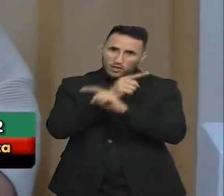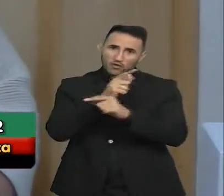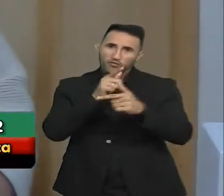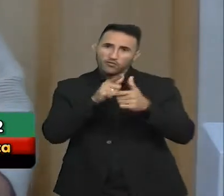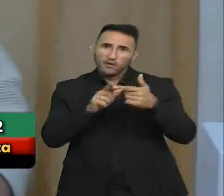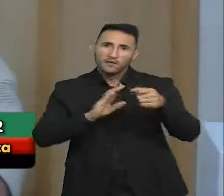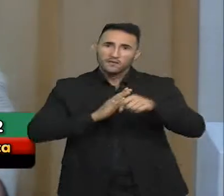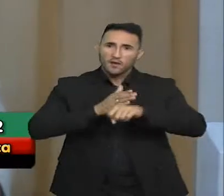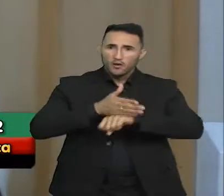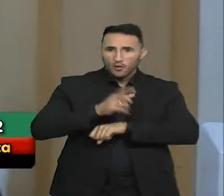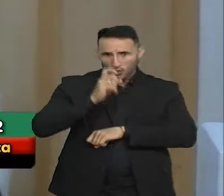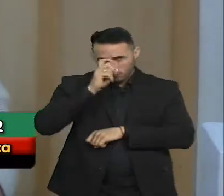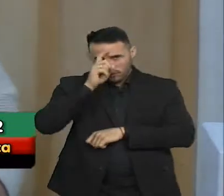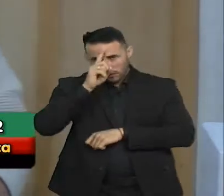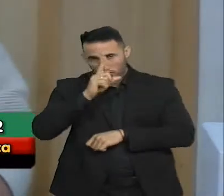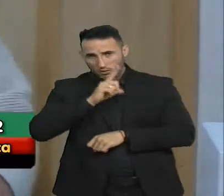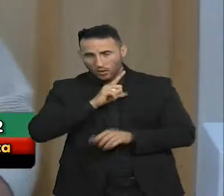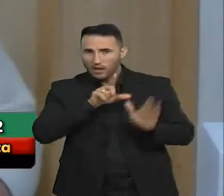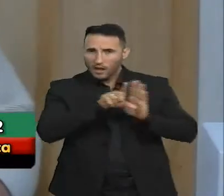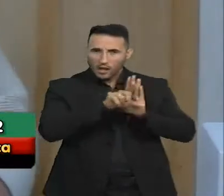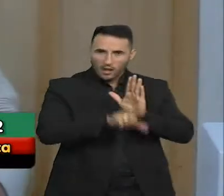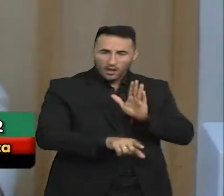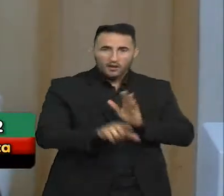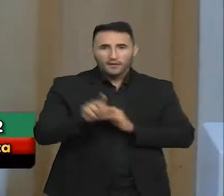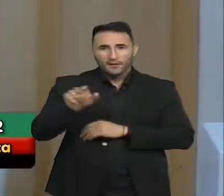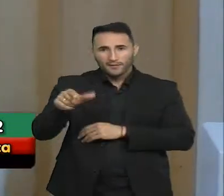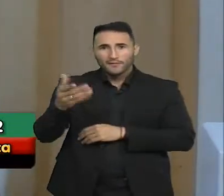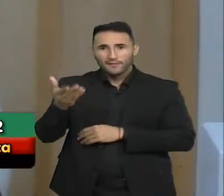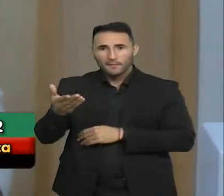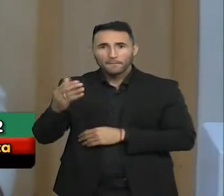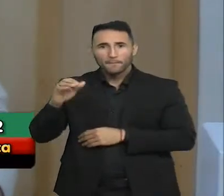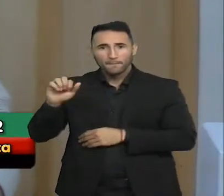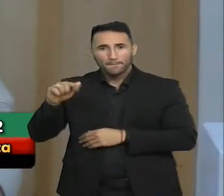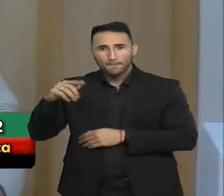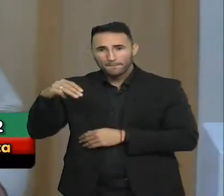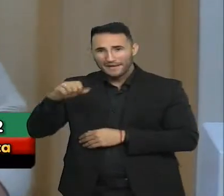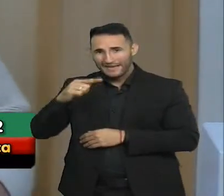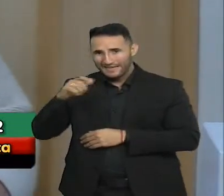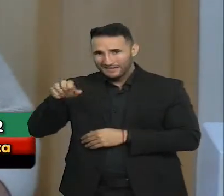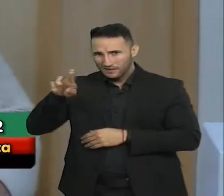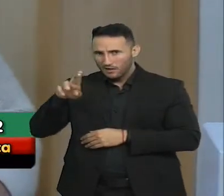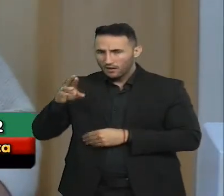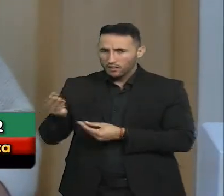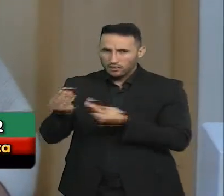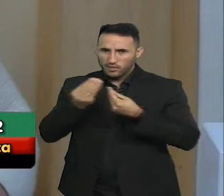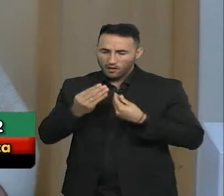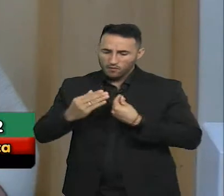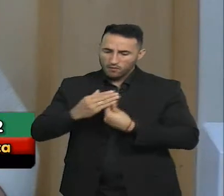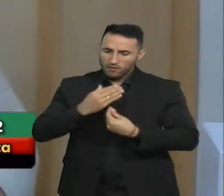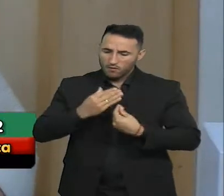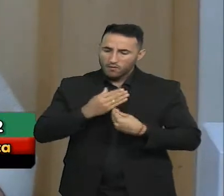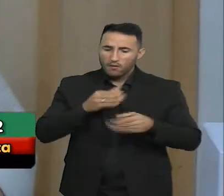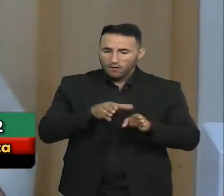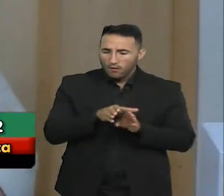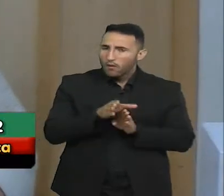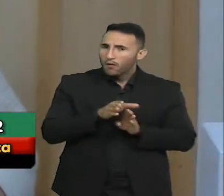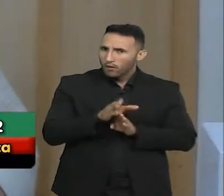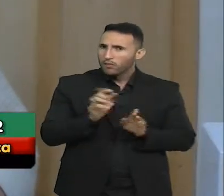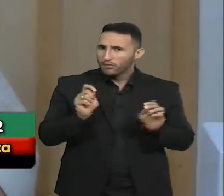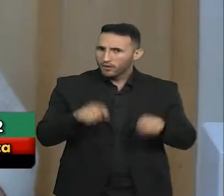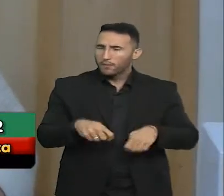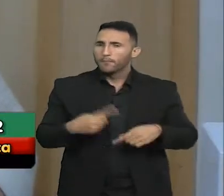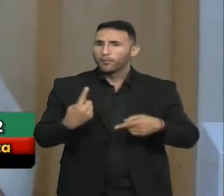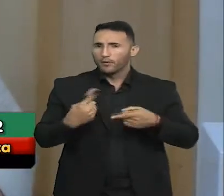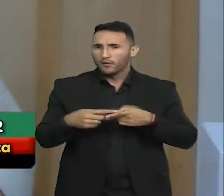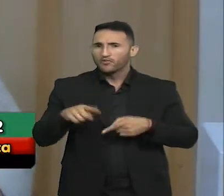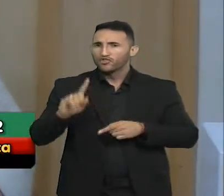a lei da nossa querida sempre vereadora Mazé Favarão nos trouxe um norteador, e eu quero dizer que a senhora fez história, viu, vereadora? E que